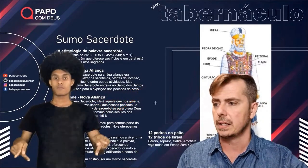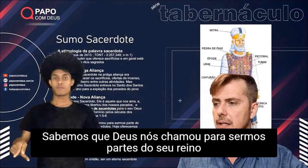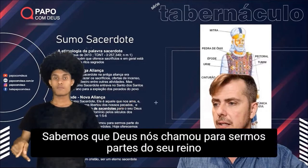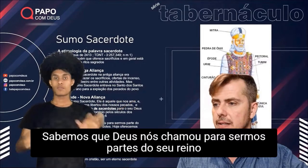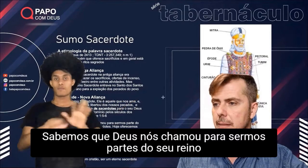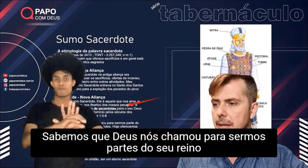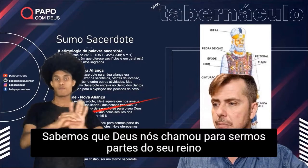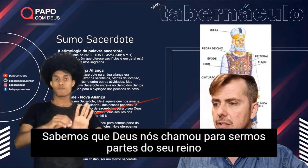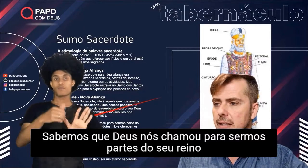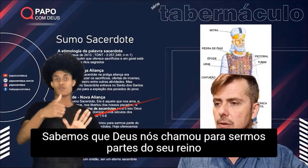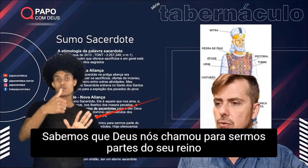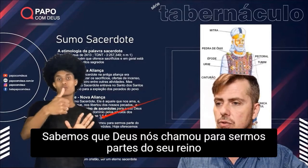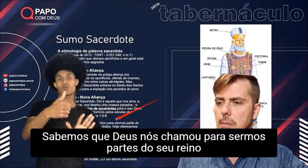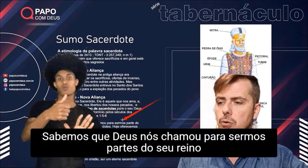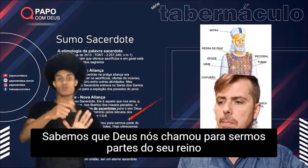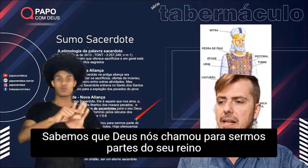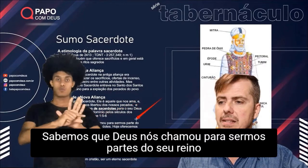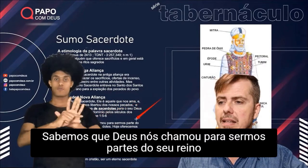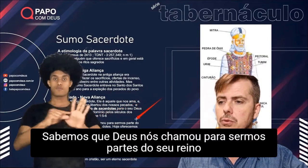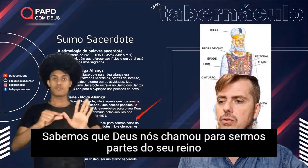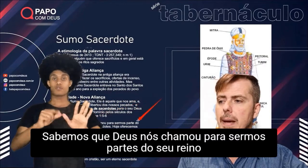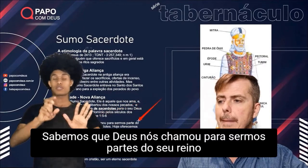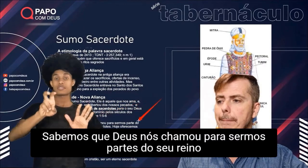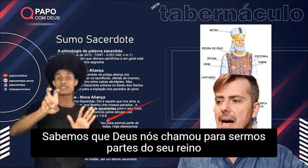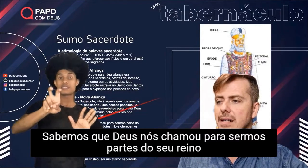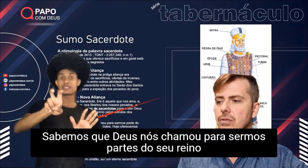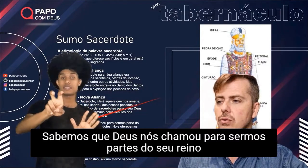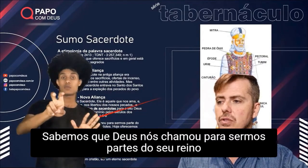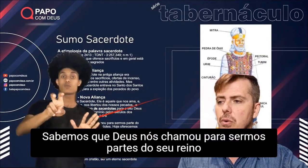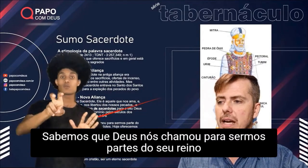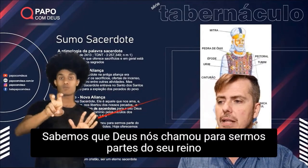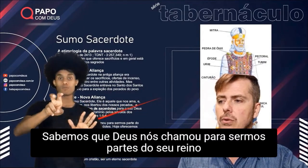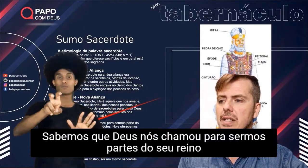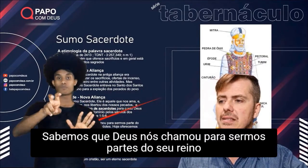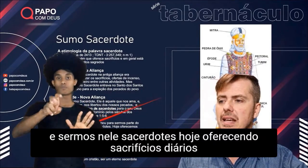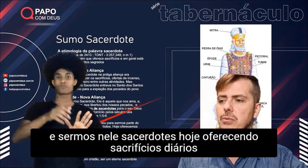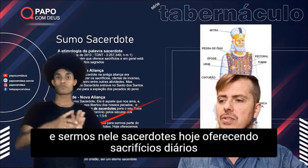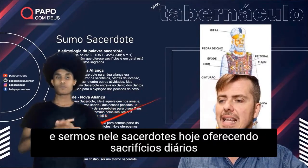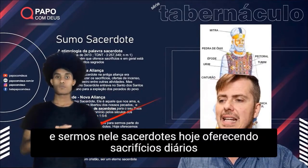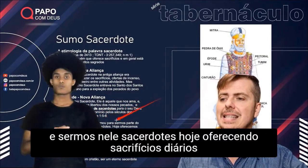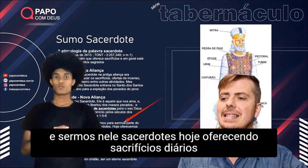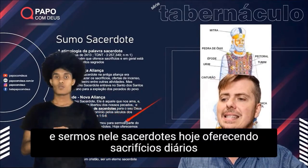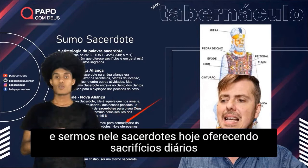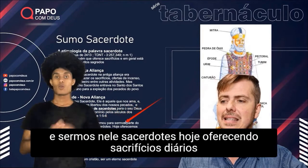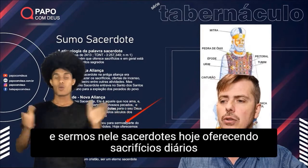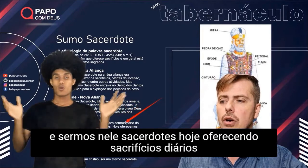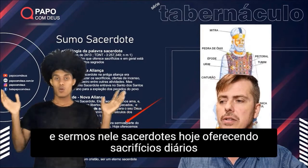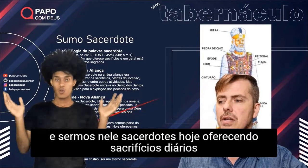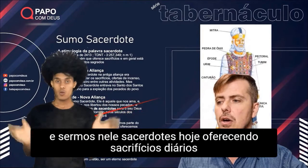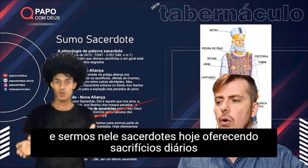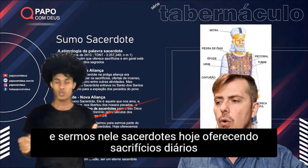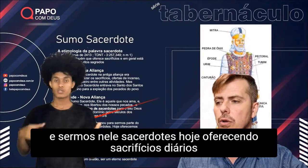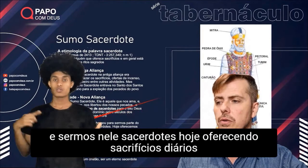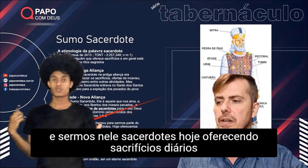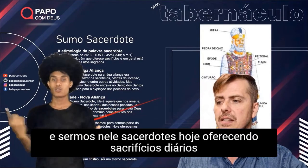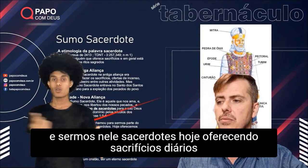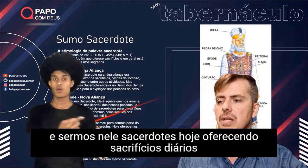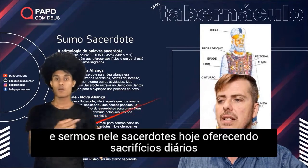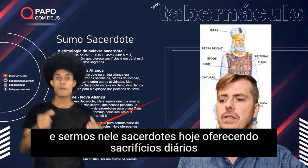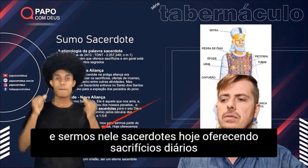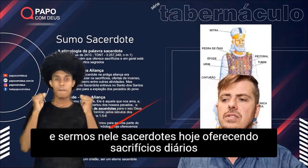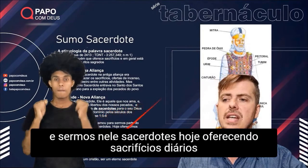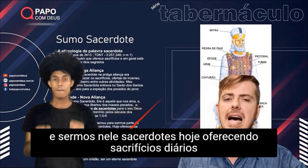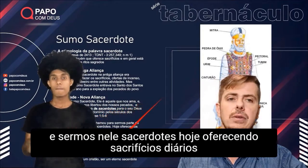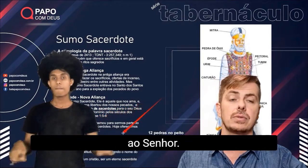bom? Sabemos que Deus nos chamou para sermos partes do seu reino e sermos nele sacerdotes. Hoje